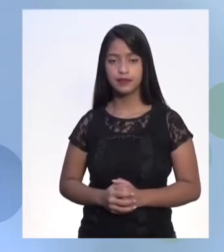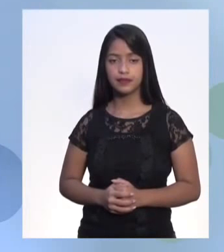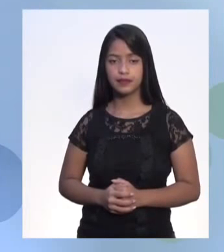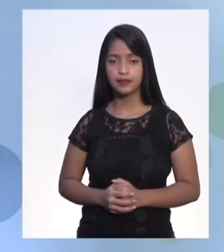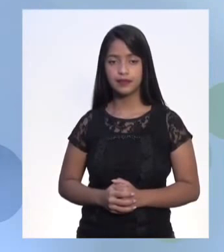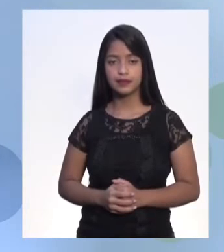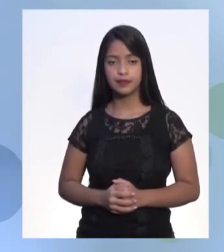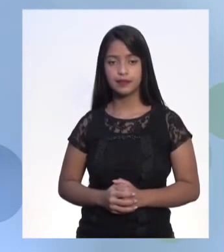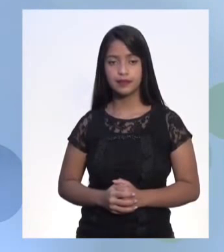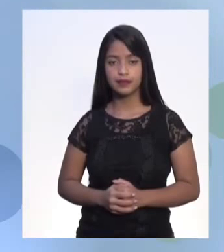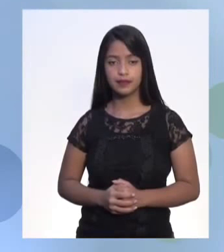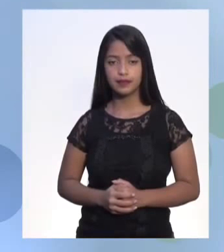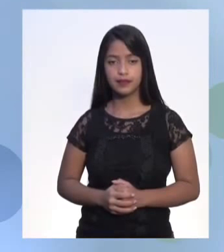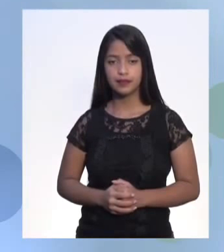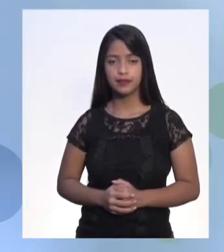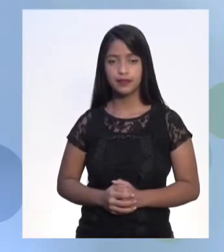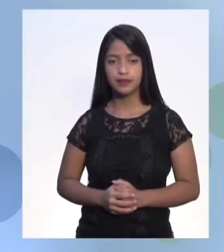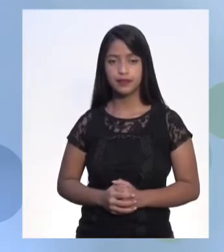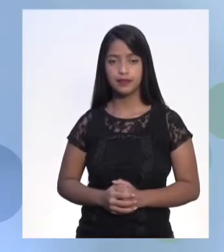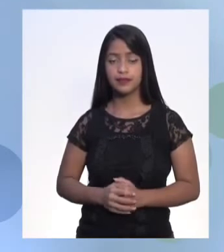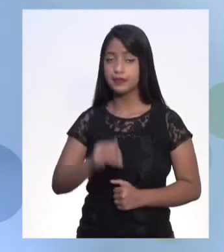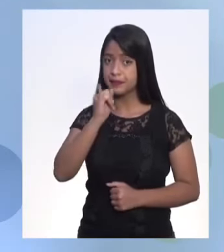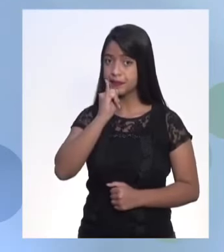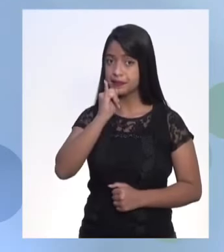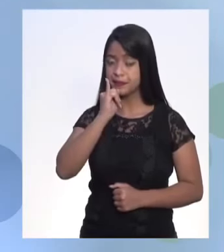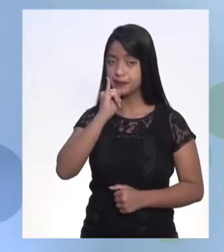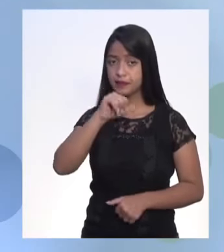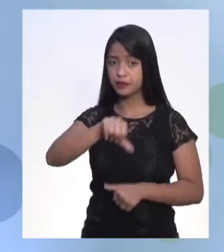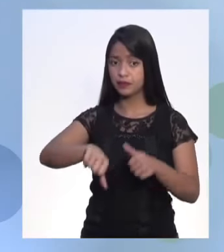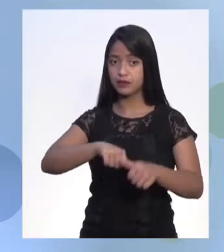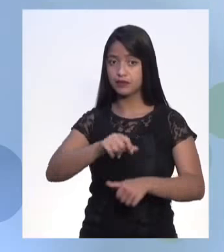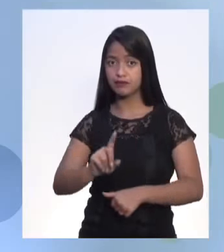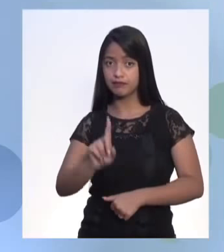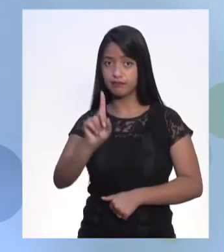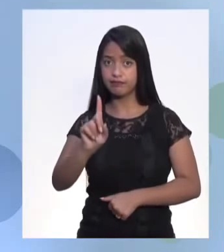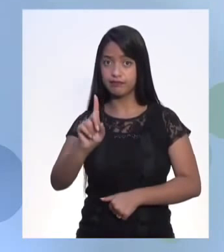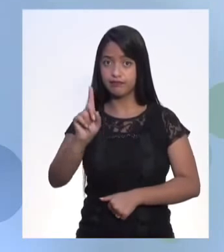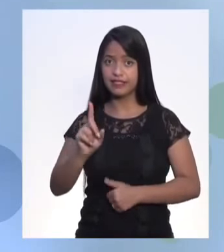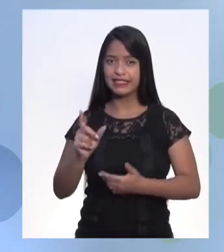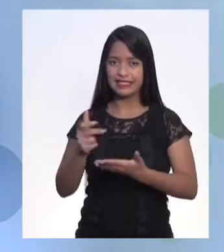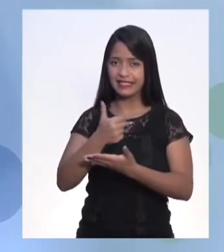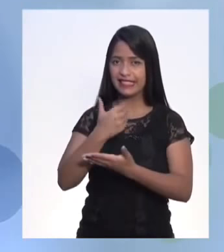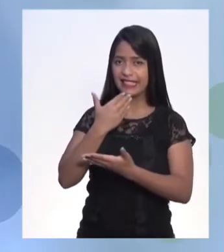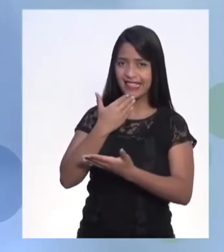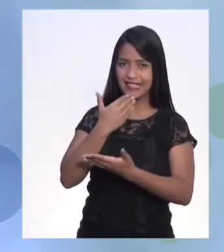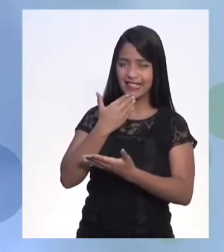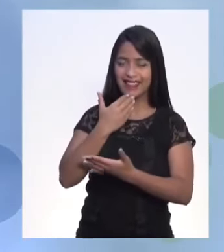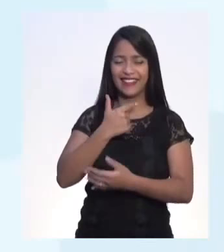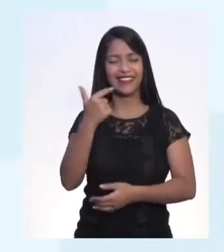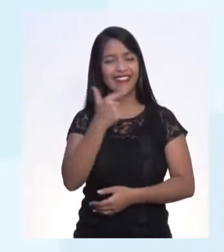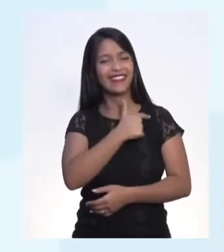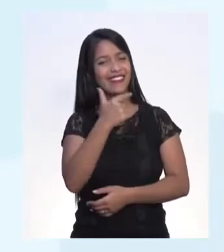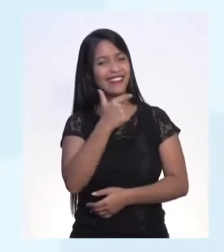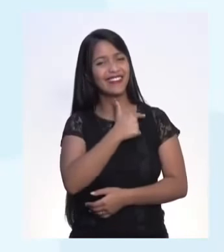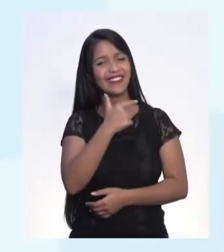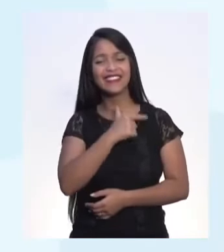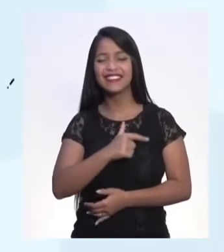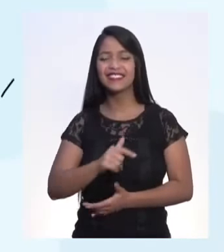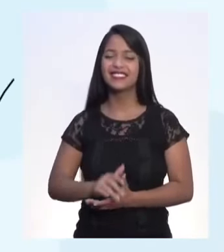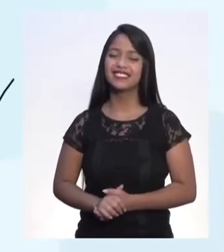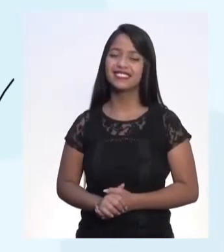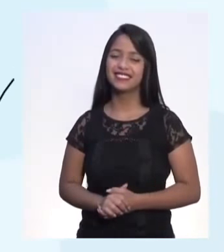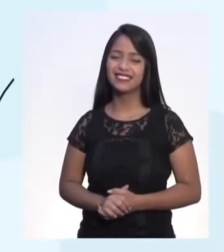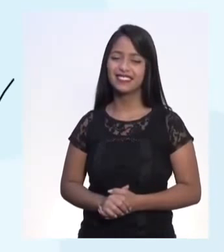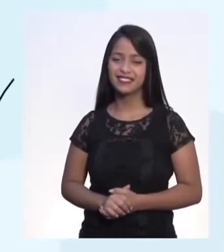a flecha para cima aqui tá muito mal desenhado é muito mal desenhado